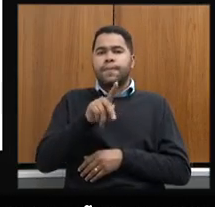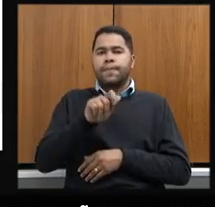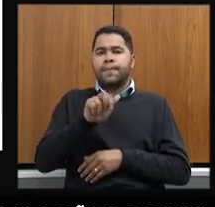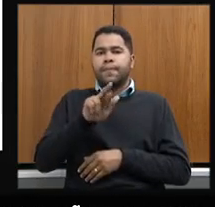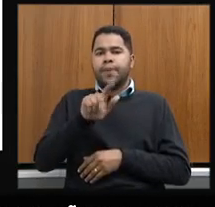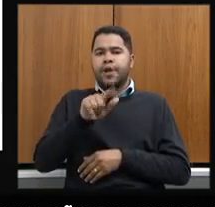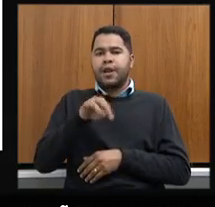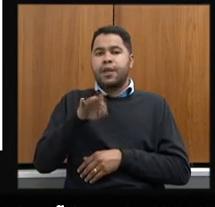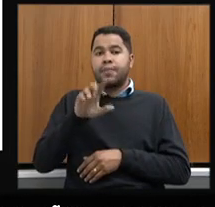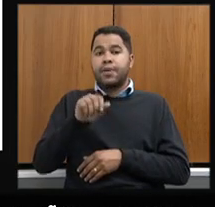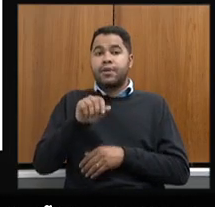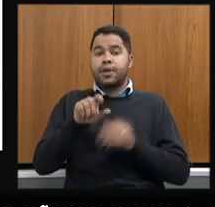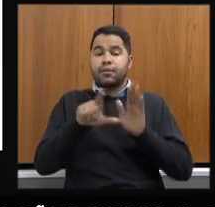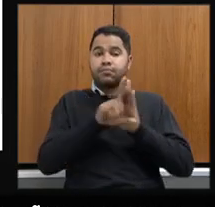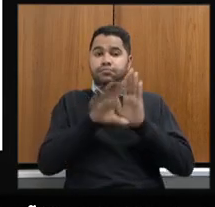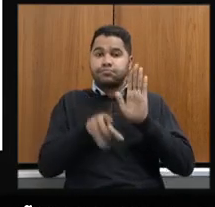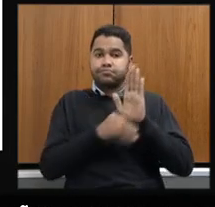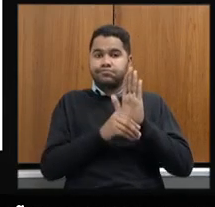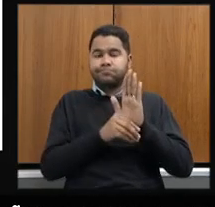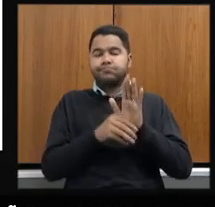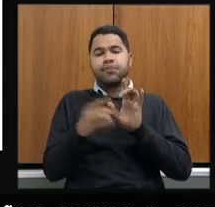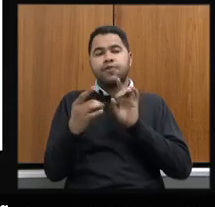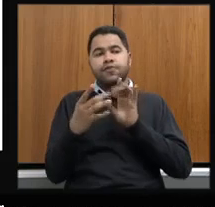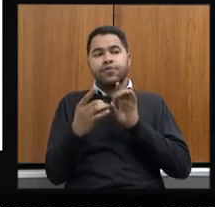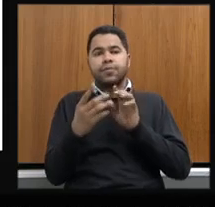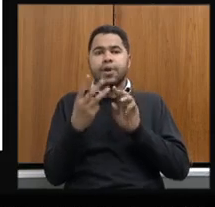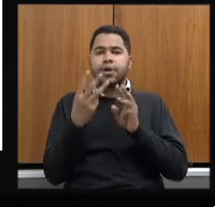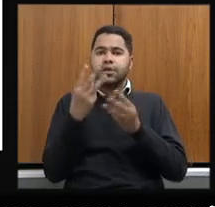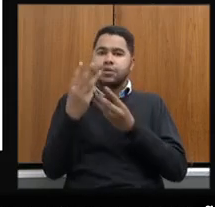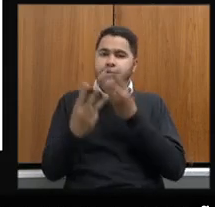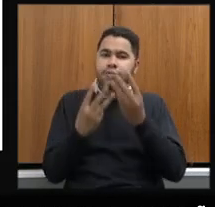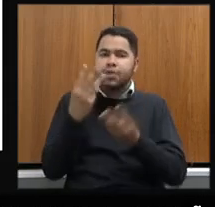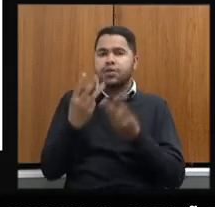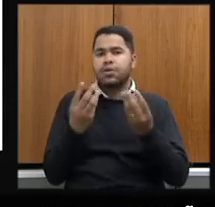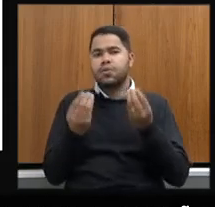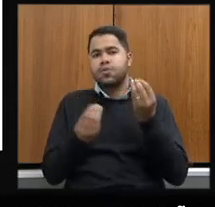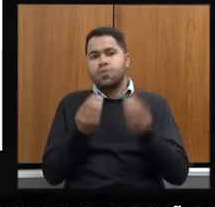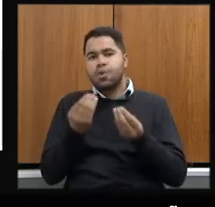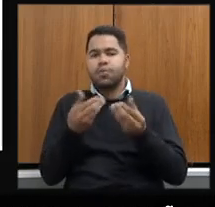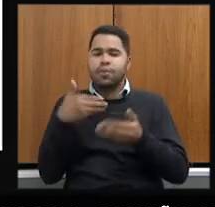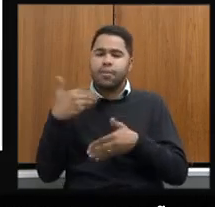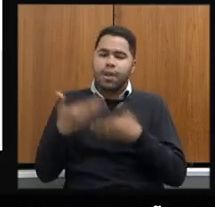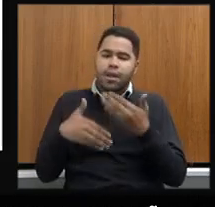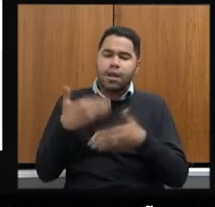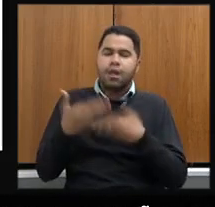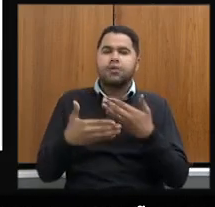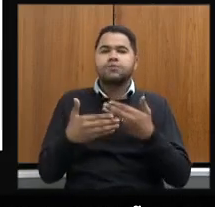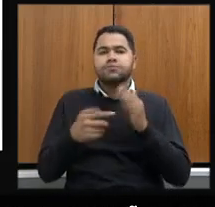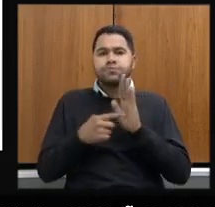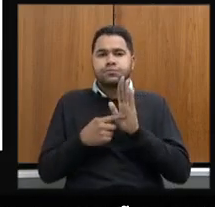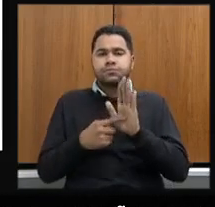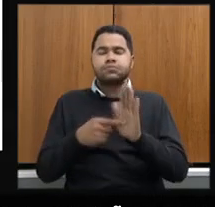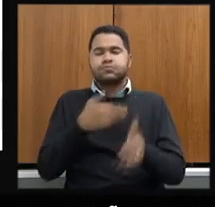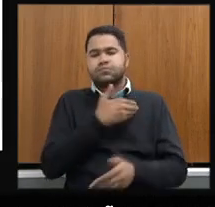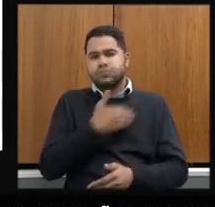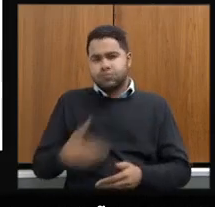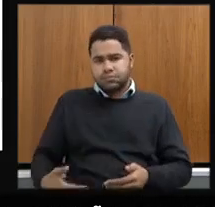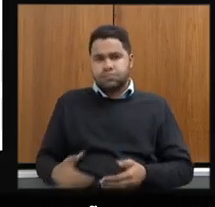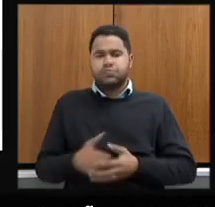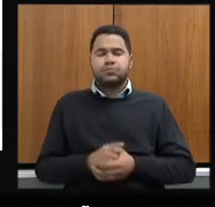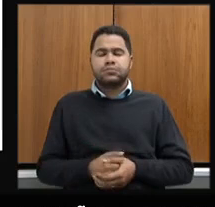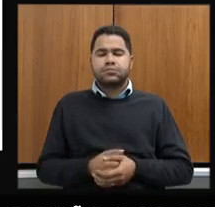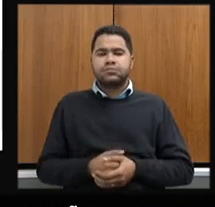focado para as emendas federais dando feedback trimestral sobre essas emendas execução das emendas que foram indicadas para o estado